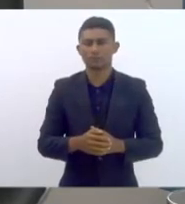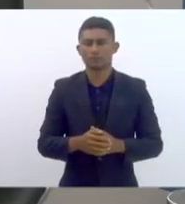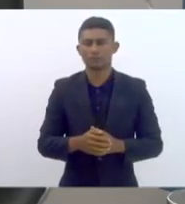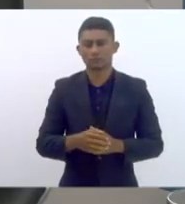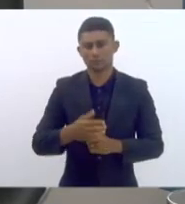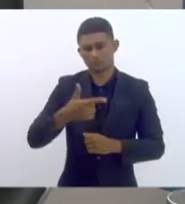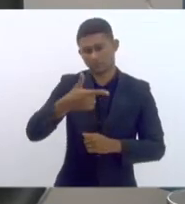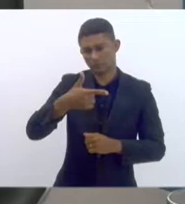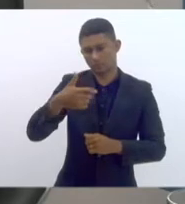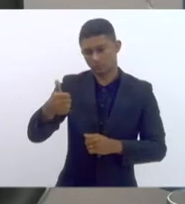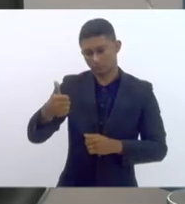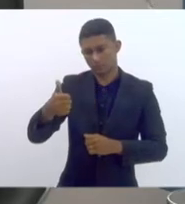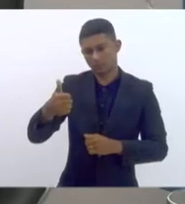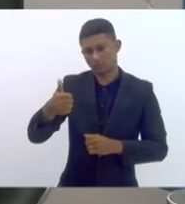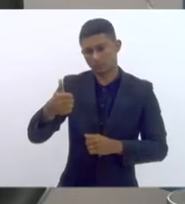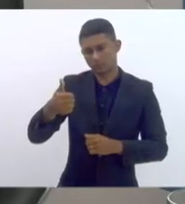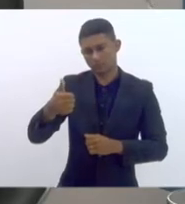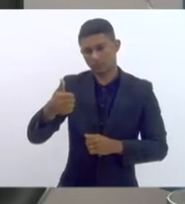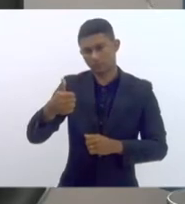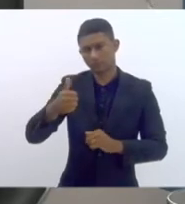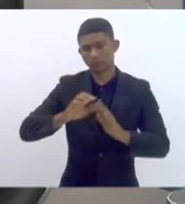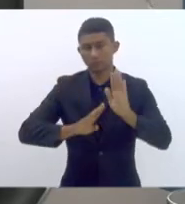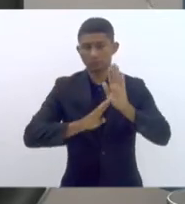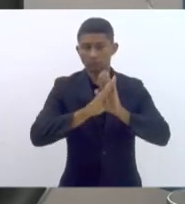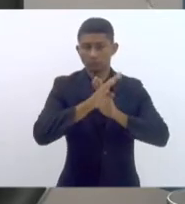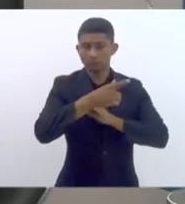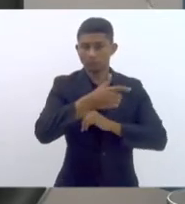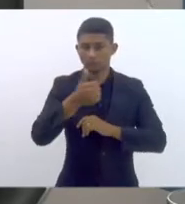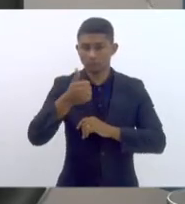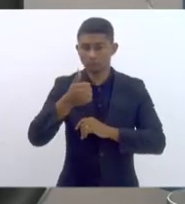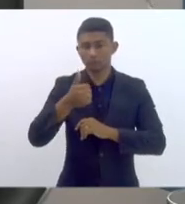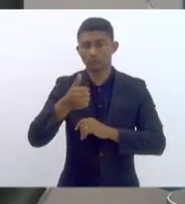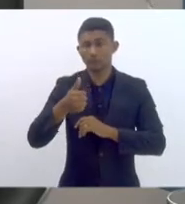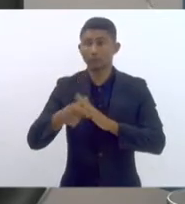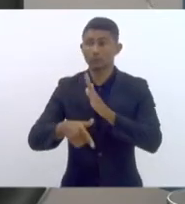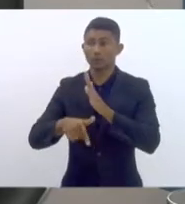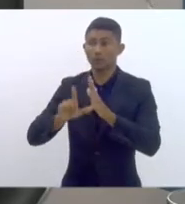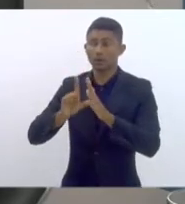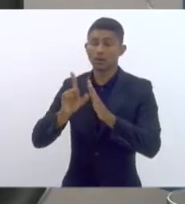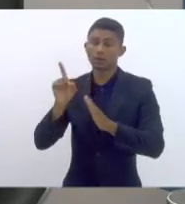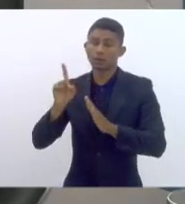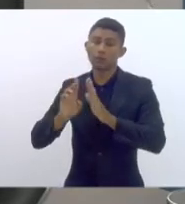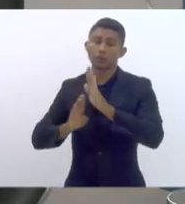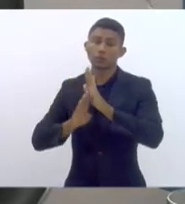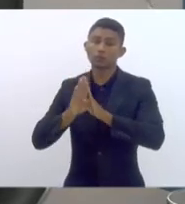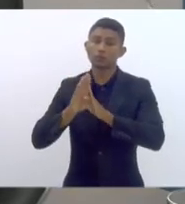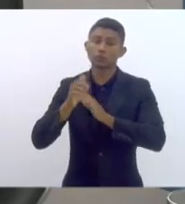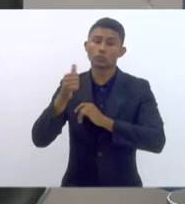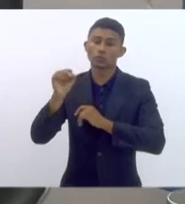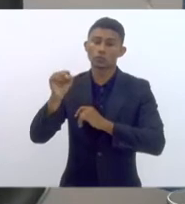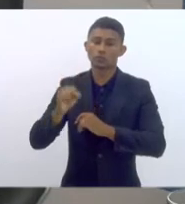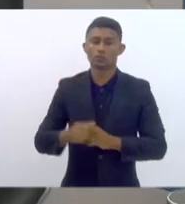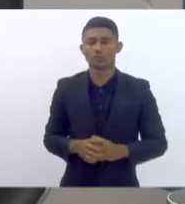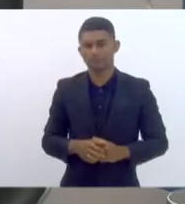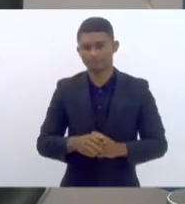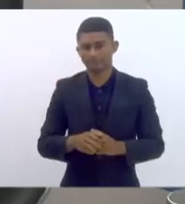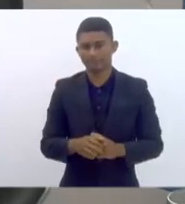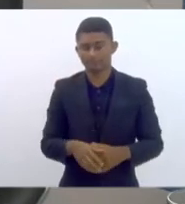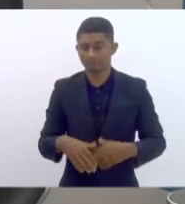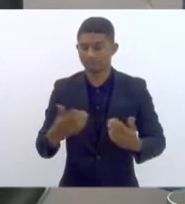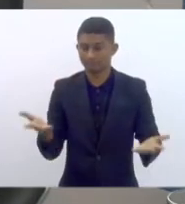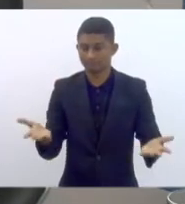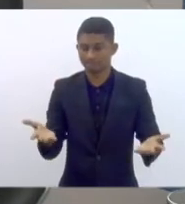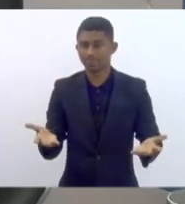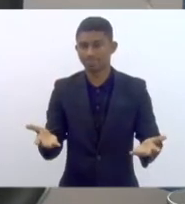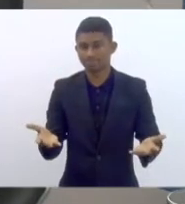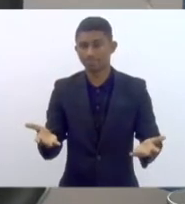21, subiu 21 agora, e lá você tinha subido 18. Então,